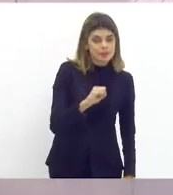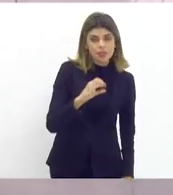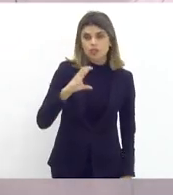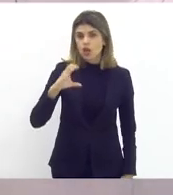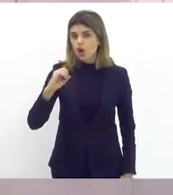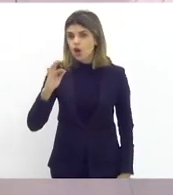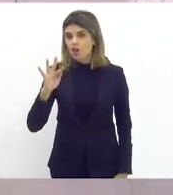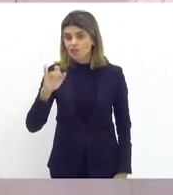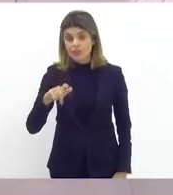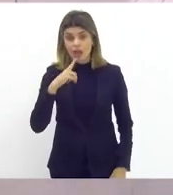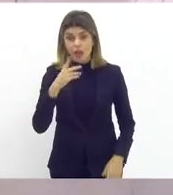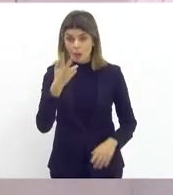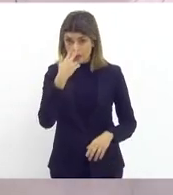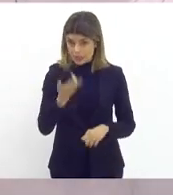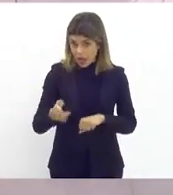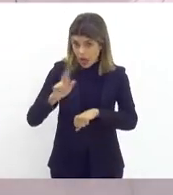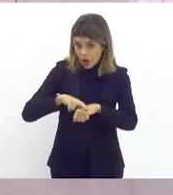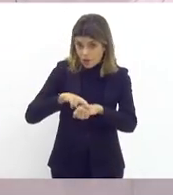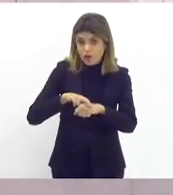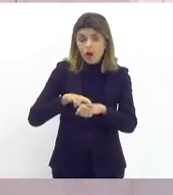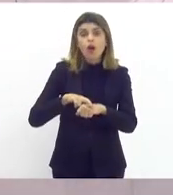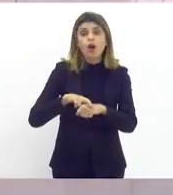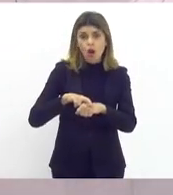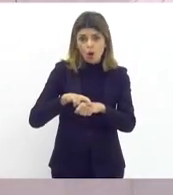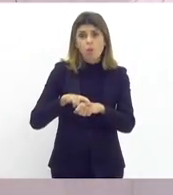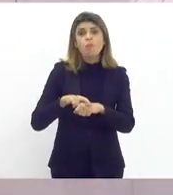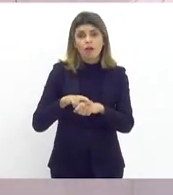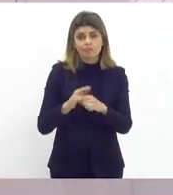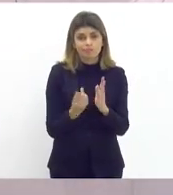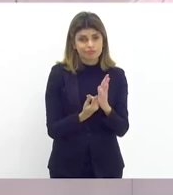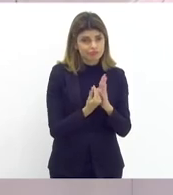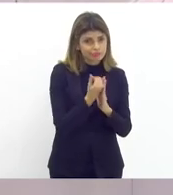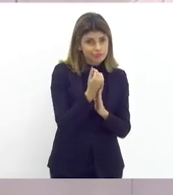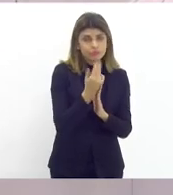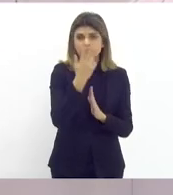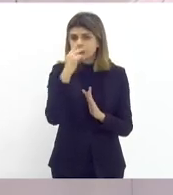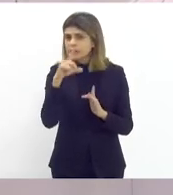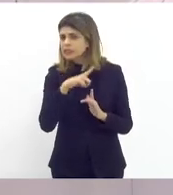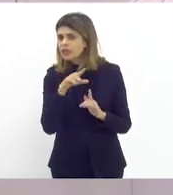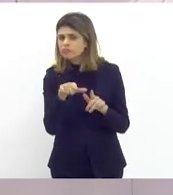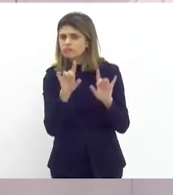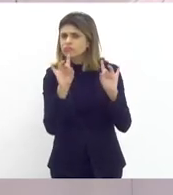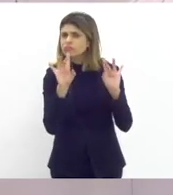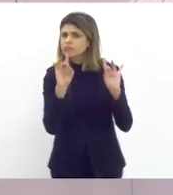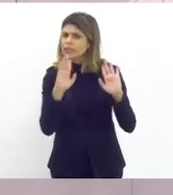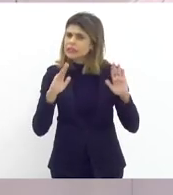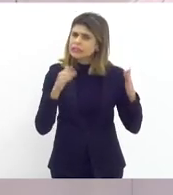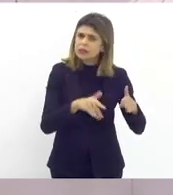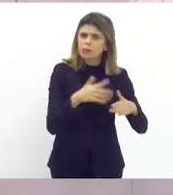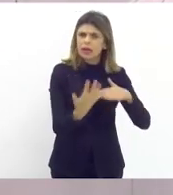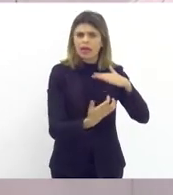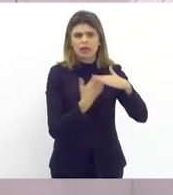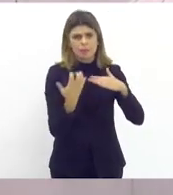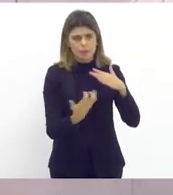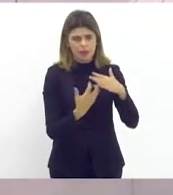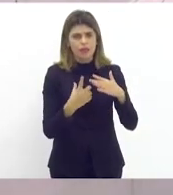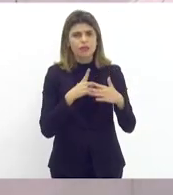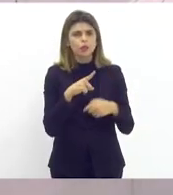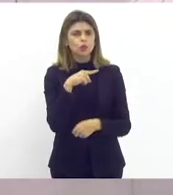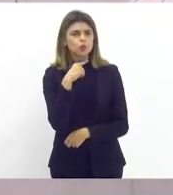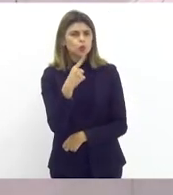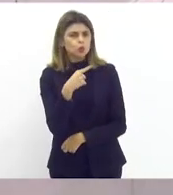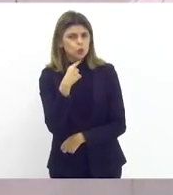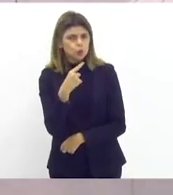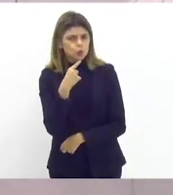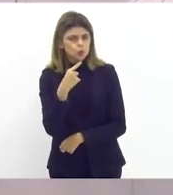na reforma, parece que há uma previsão de haver um tratamento especial para essas empresas. E aí entra uma dúvida